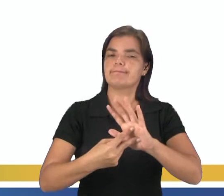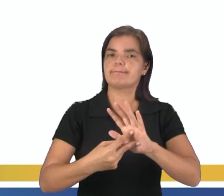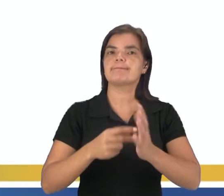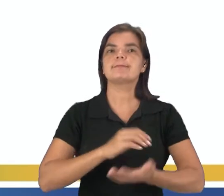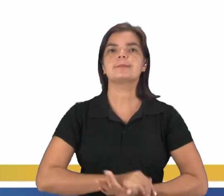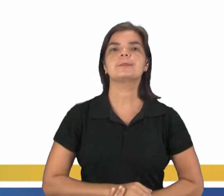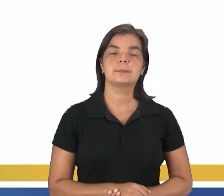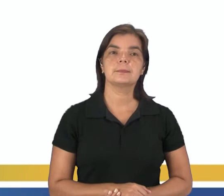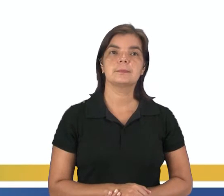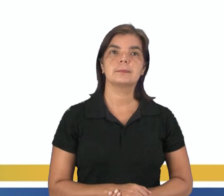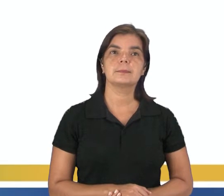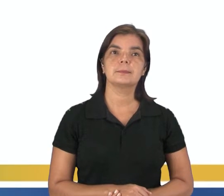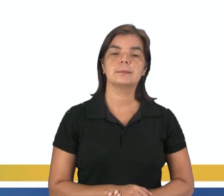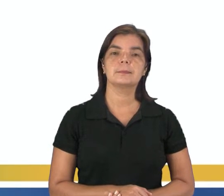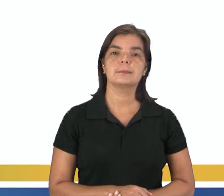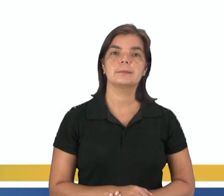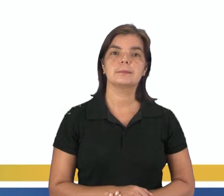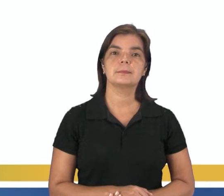ela.